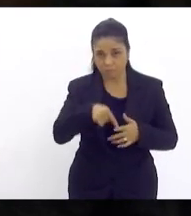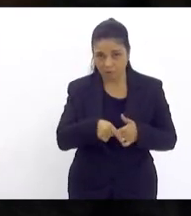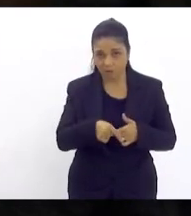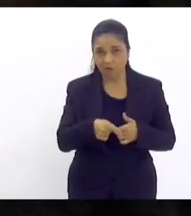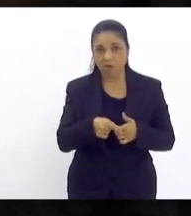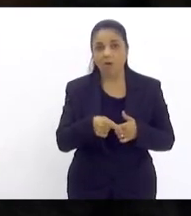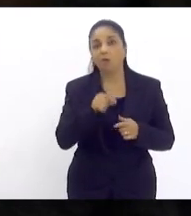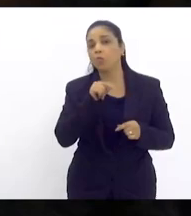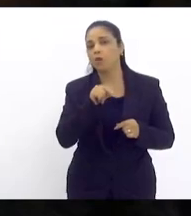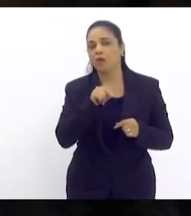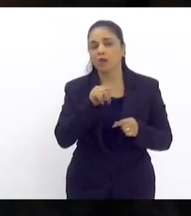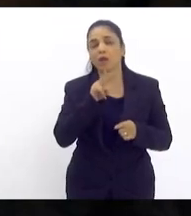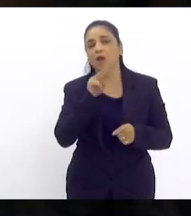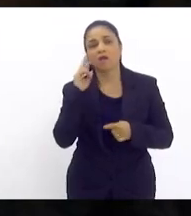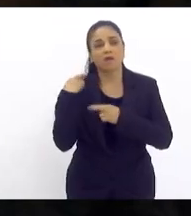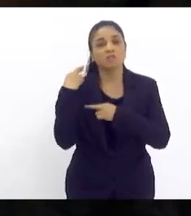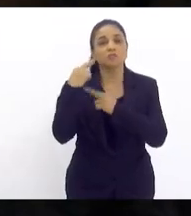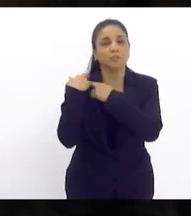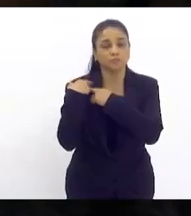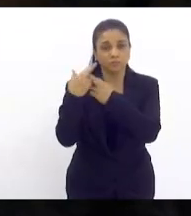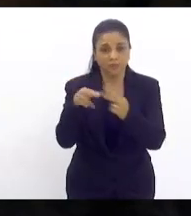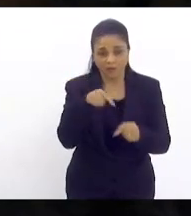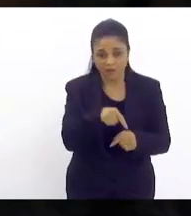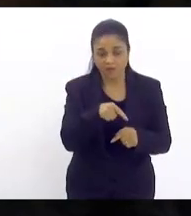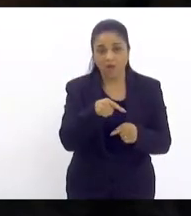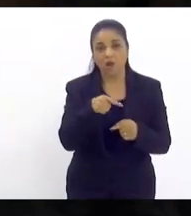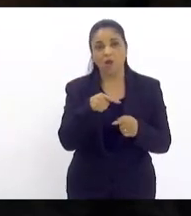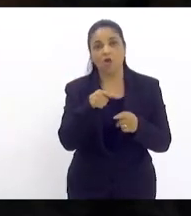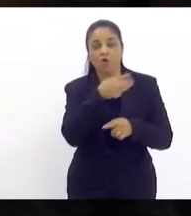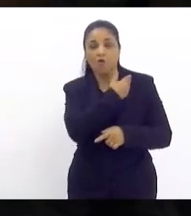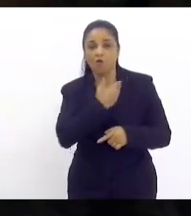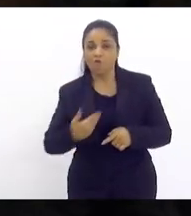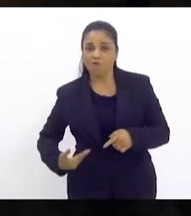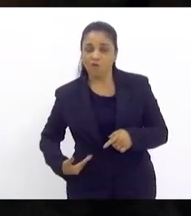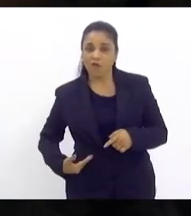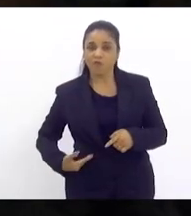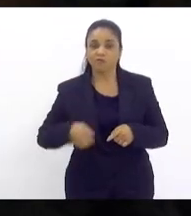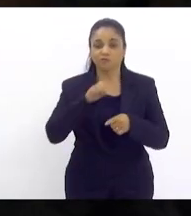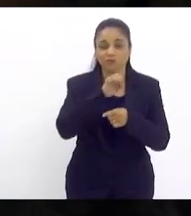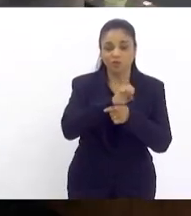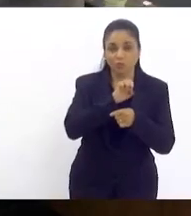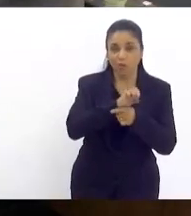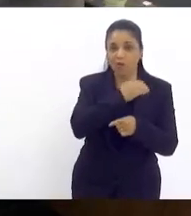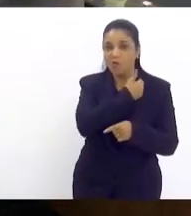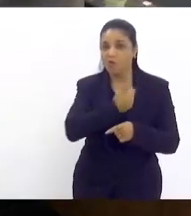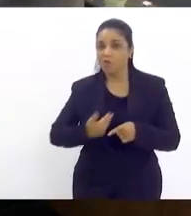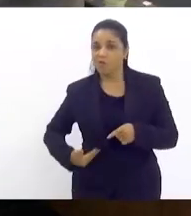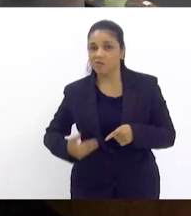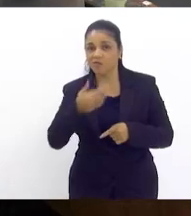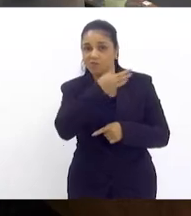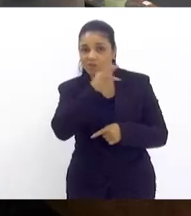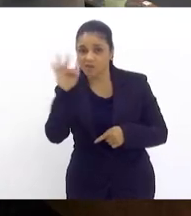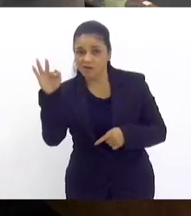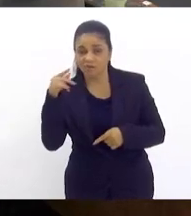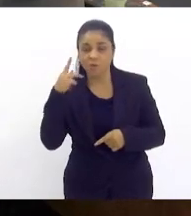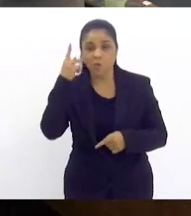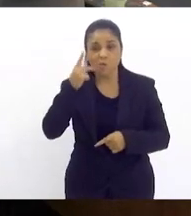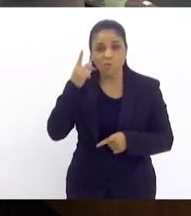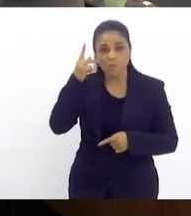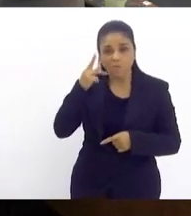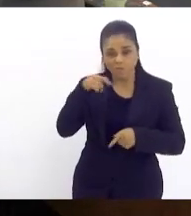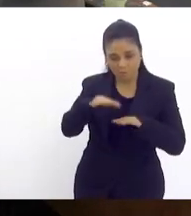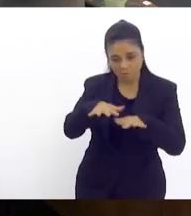Metropolitano Então tinha interlocução entre o governo estadual o governo federal e parlamentar fez essa